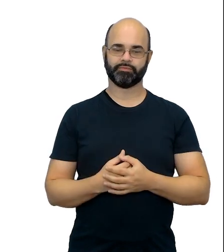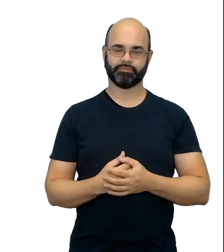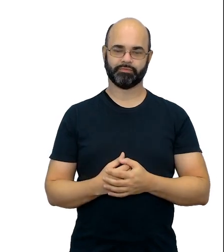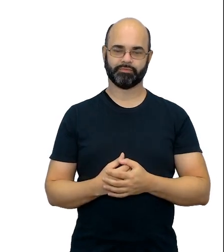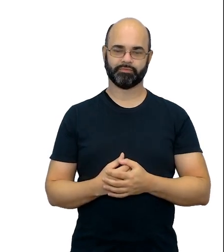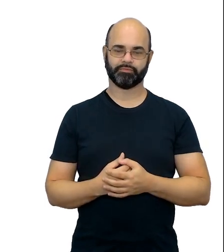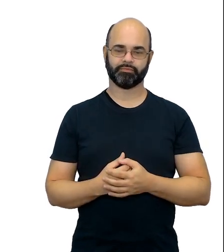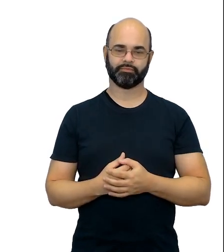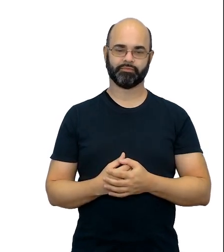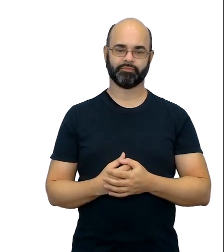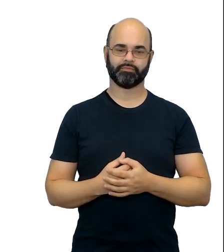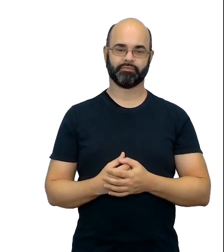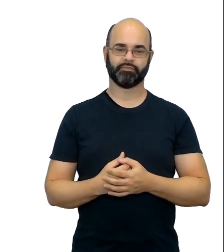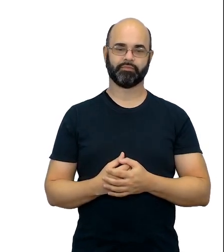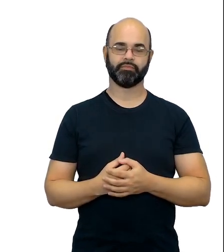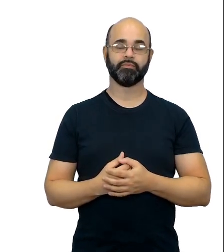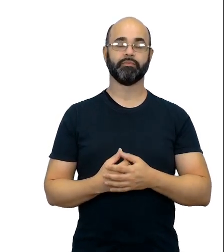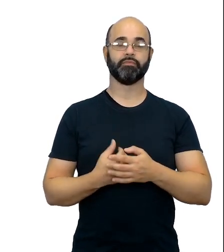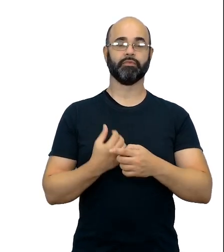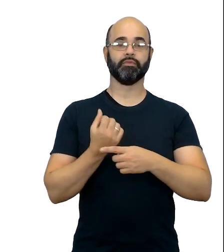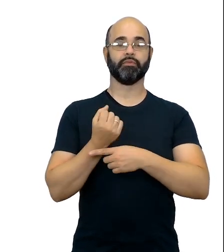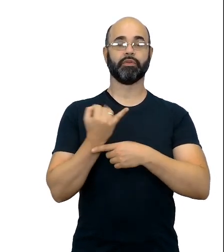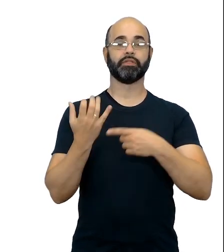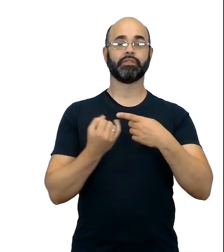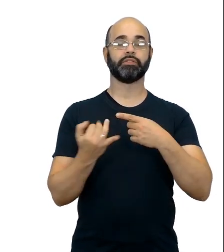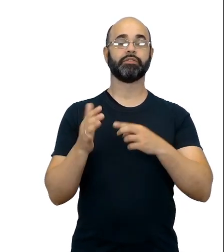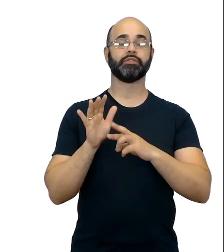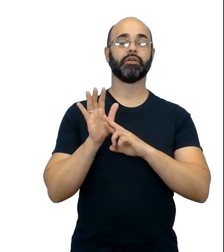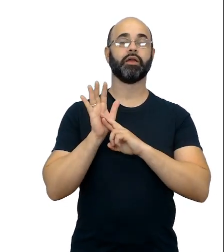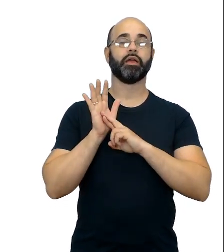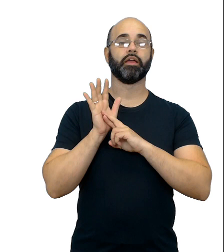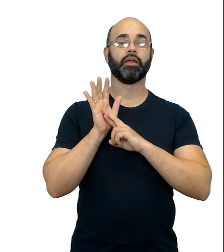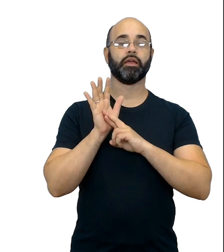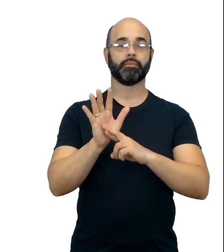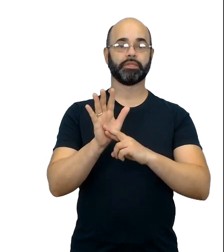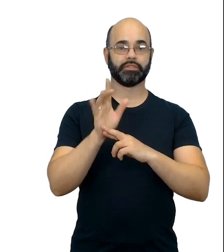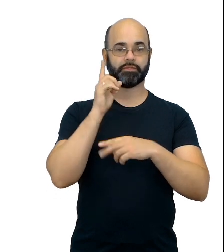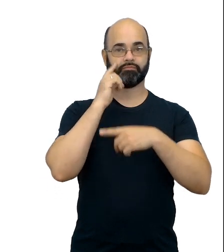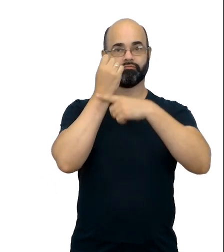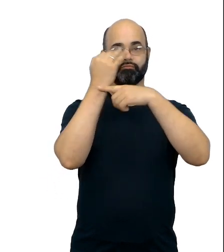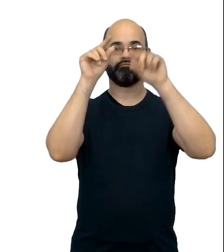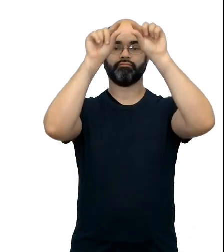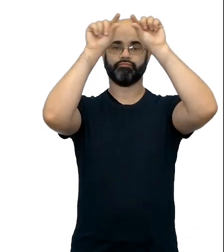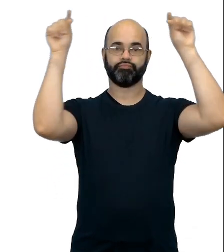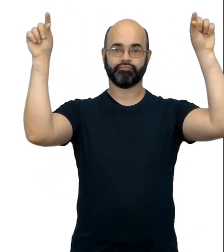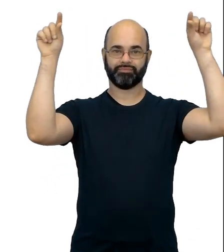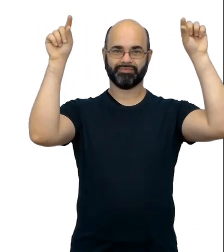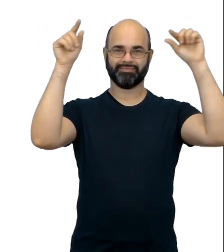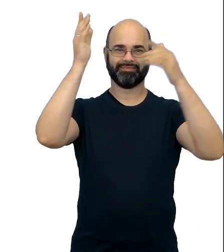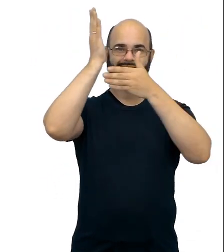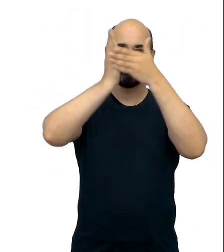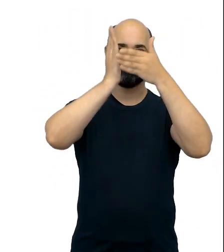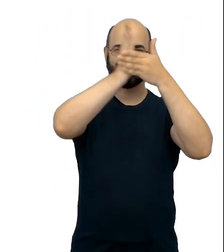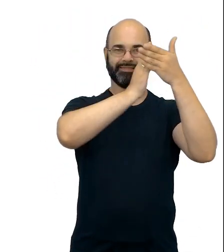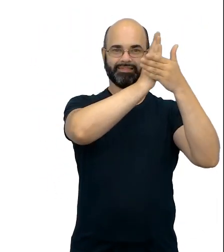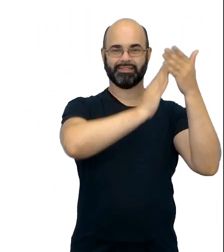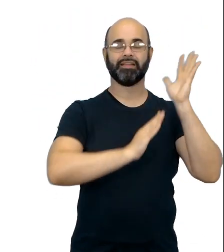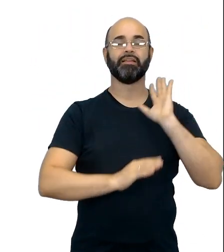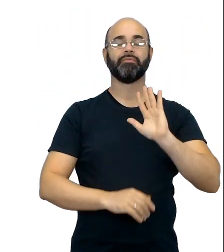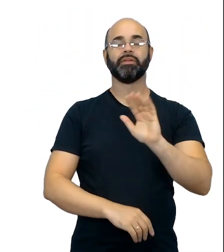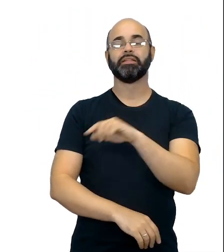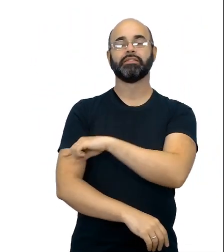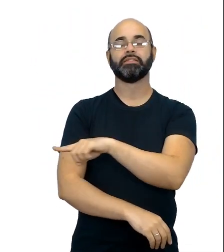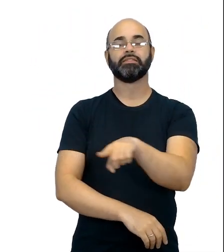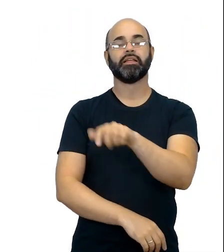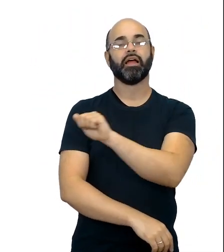no número racional representado aí na forma de fração. E quais serão as dificuldades dos estudantes?